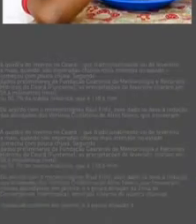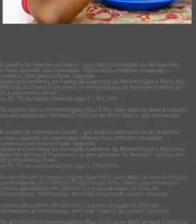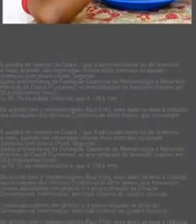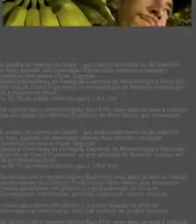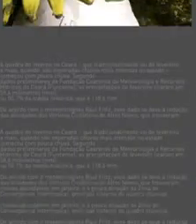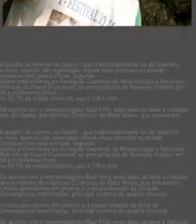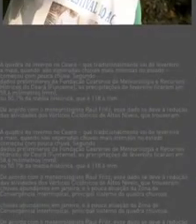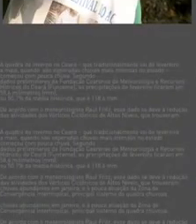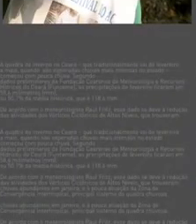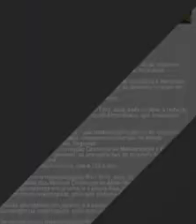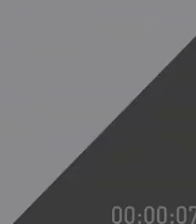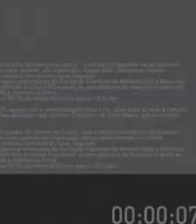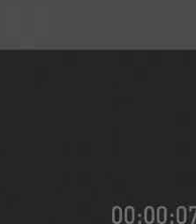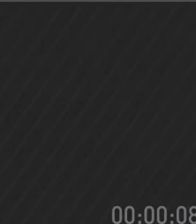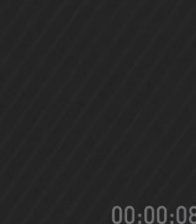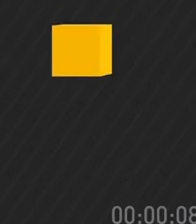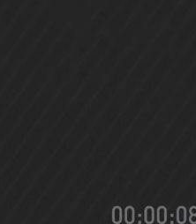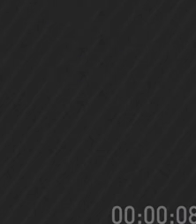tudo pago